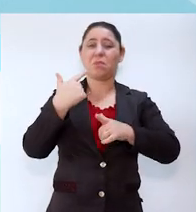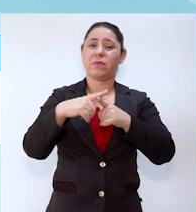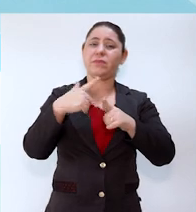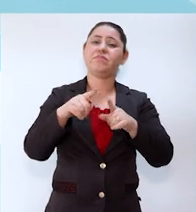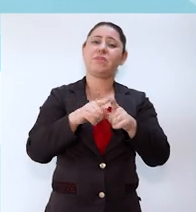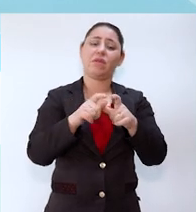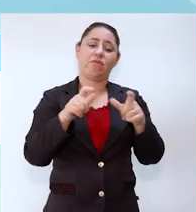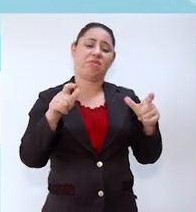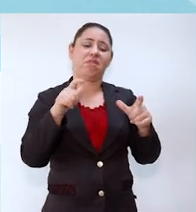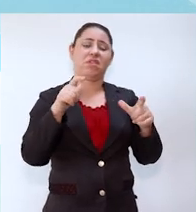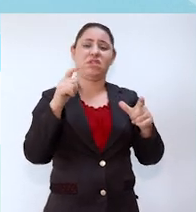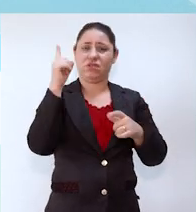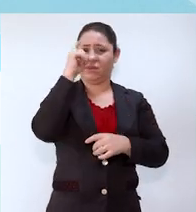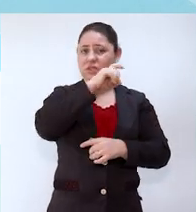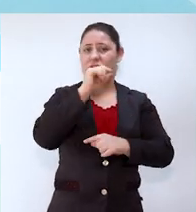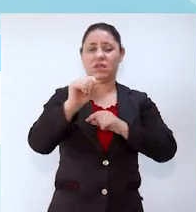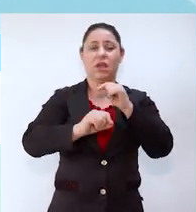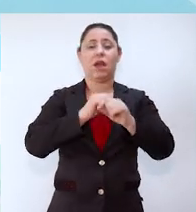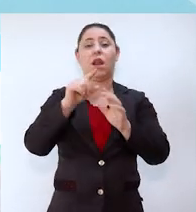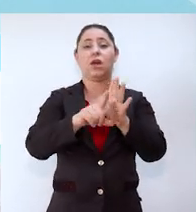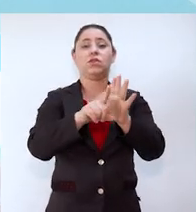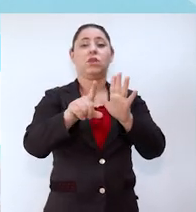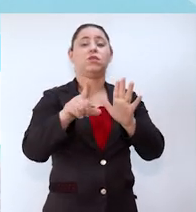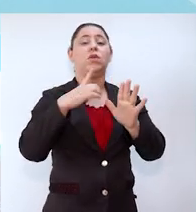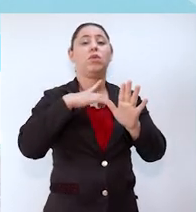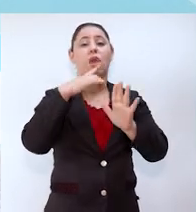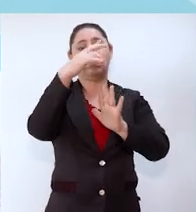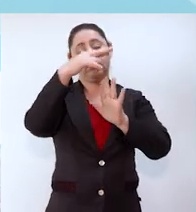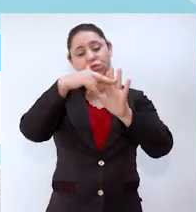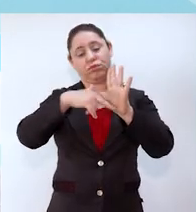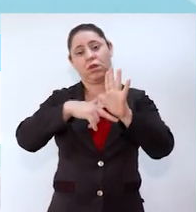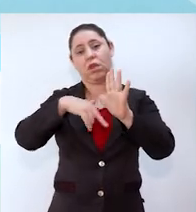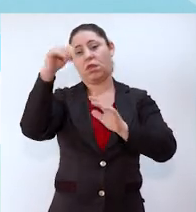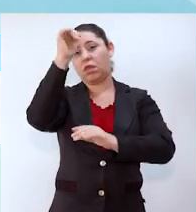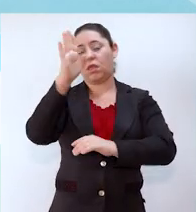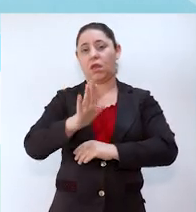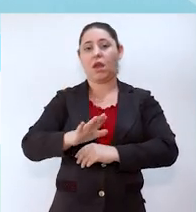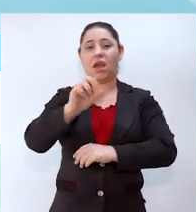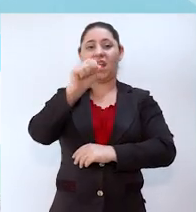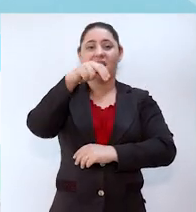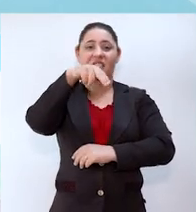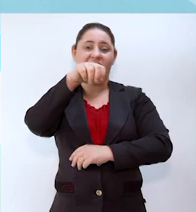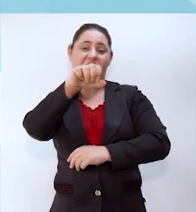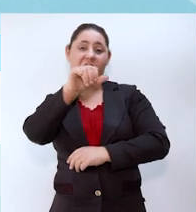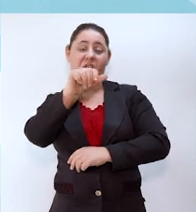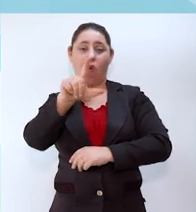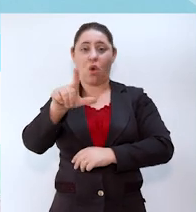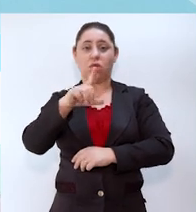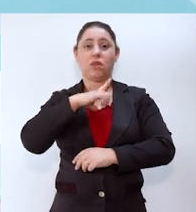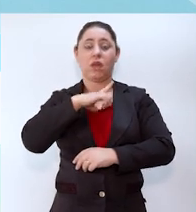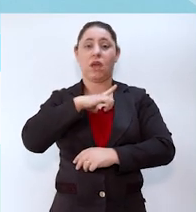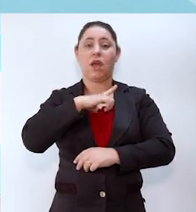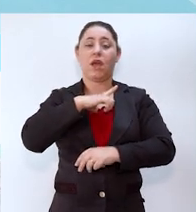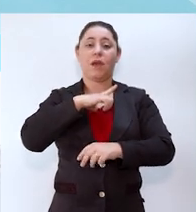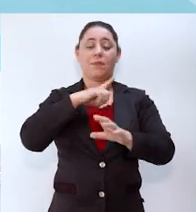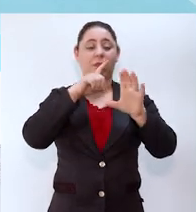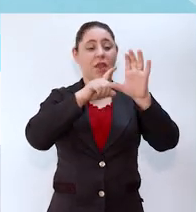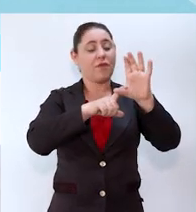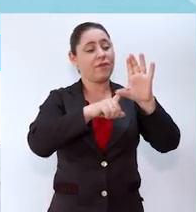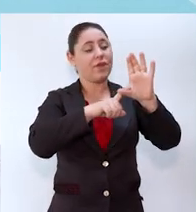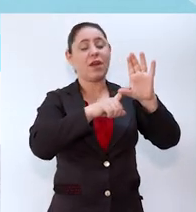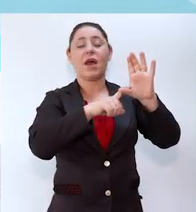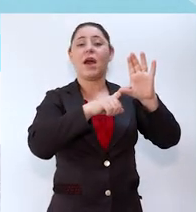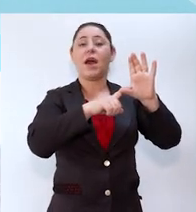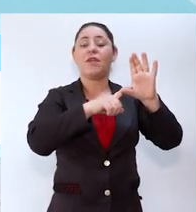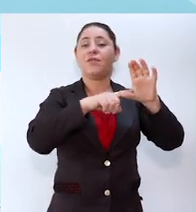de acordo com a legislação estabelecida nacional pela ANEEL, a ANEEL tem a bandeira verde, bandeira